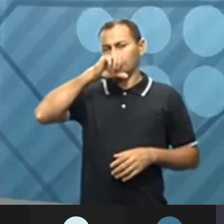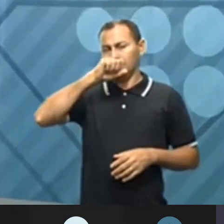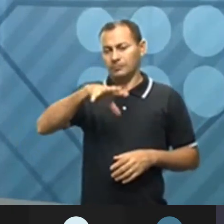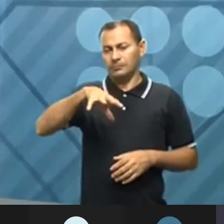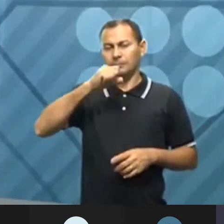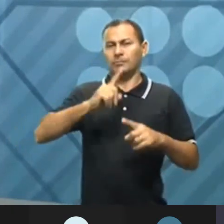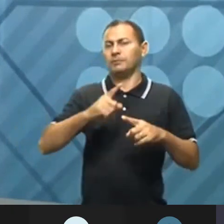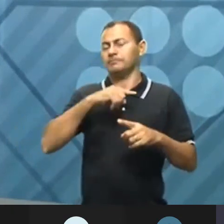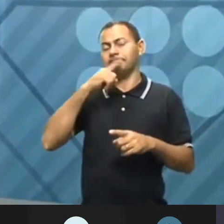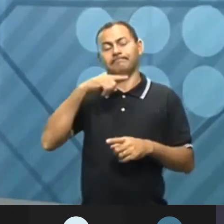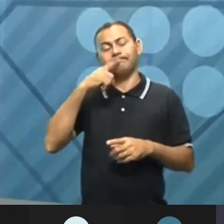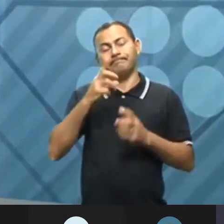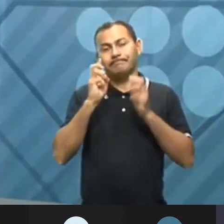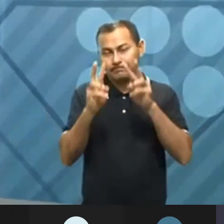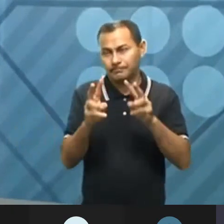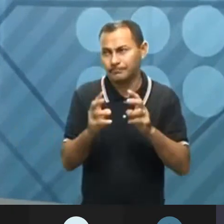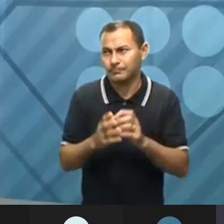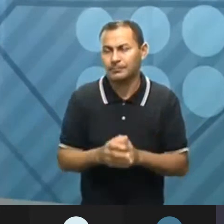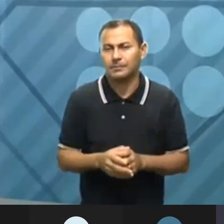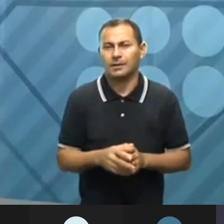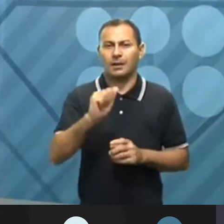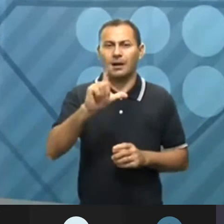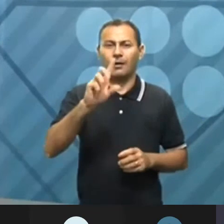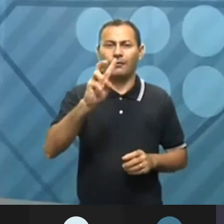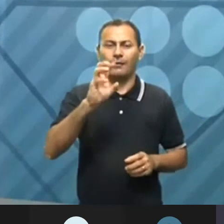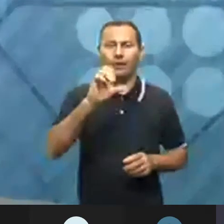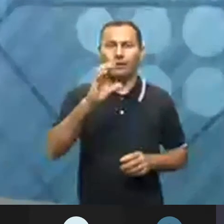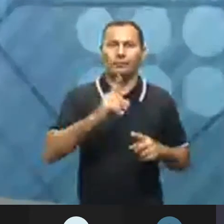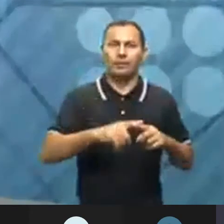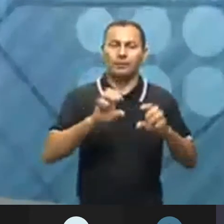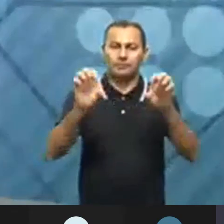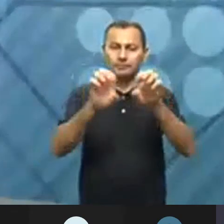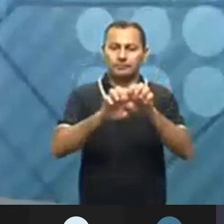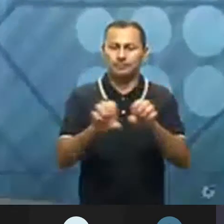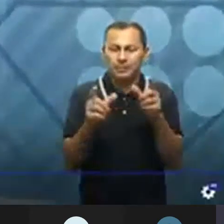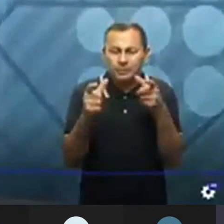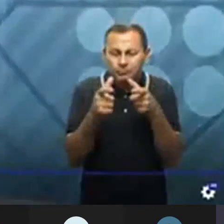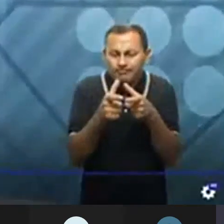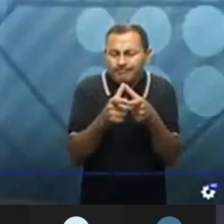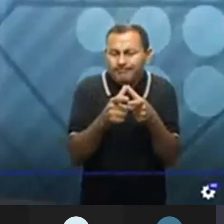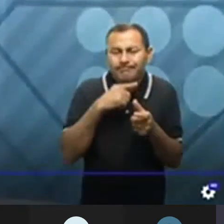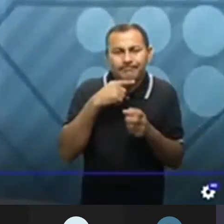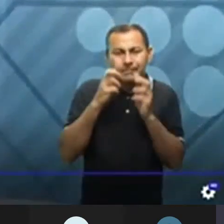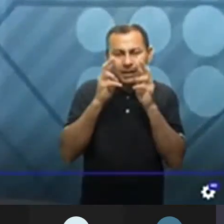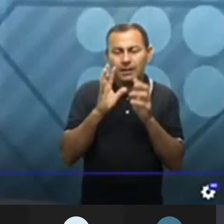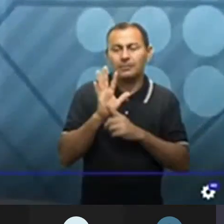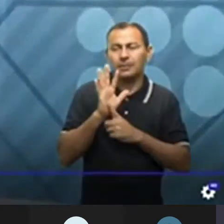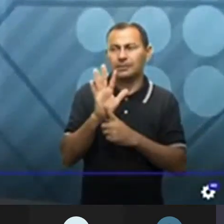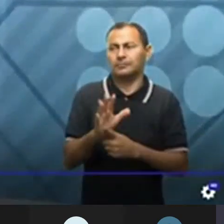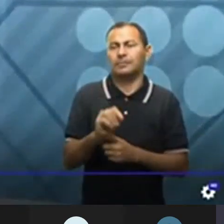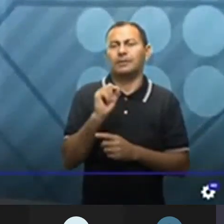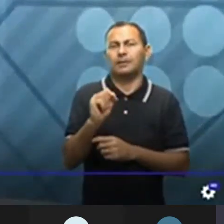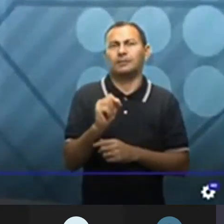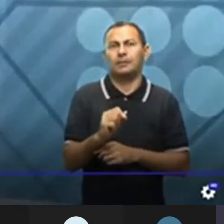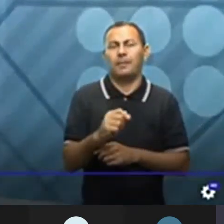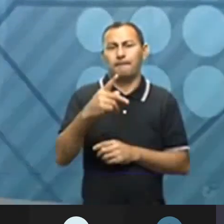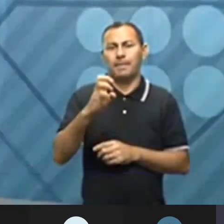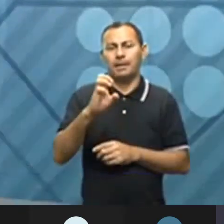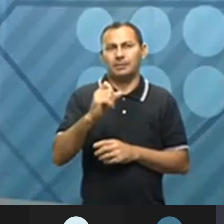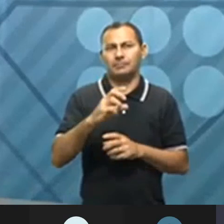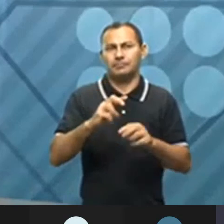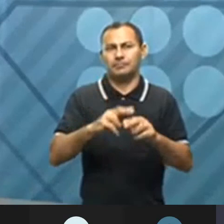respiratório. Por quê? Porque a gente não vai conseguir observar ali os alvéolos, né? Porque a estrutura é tão pequenininha que não dá para representar aqui